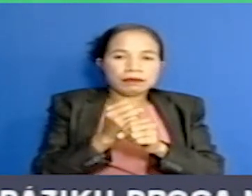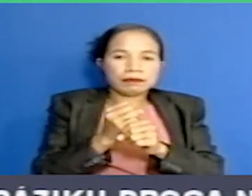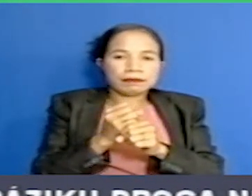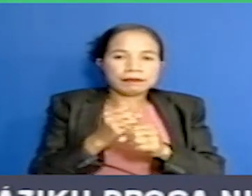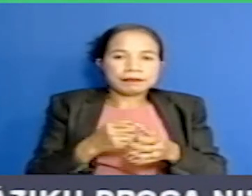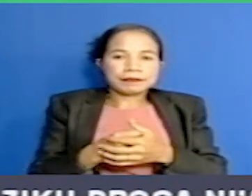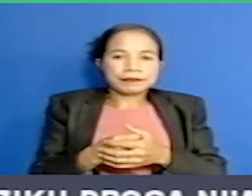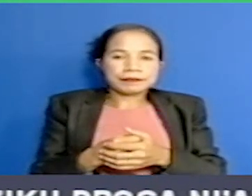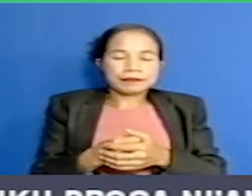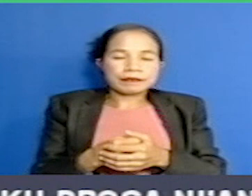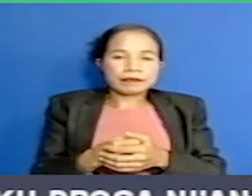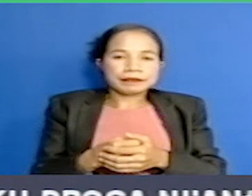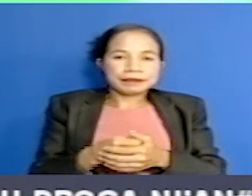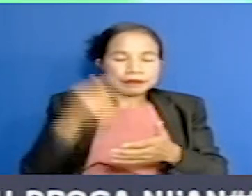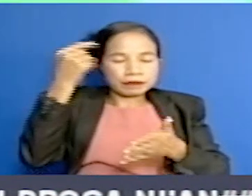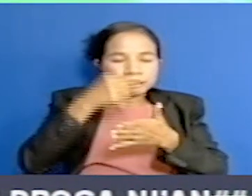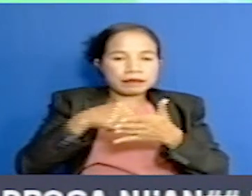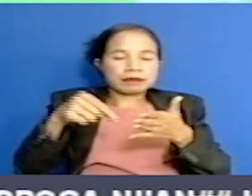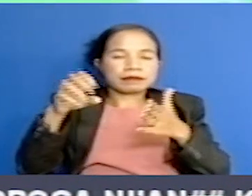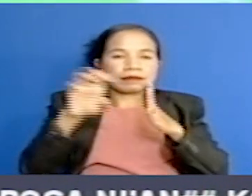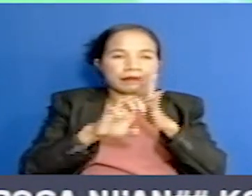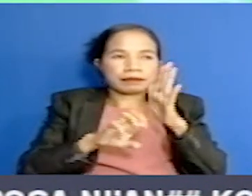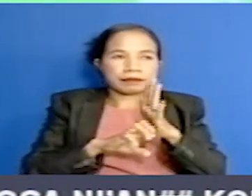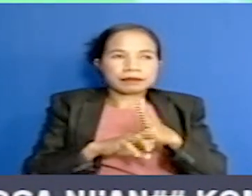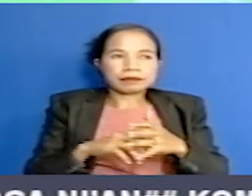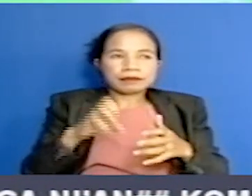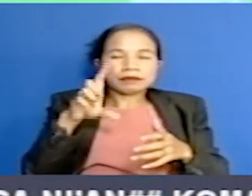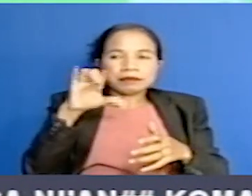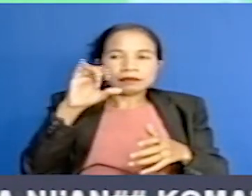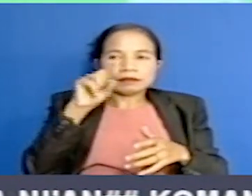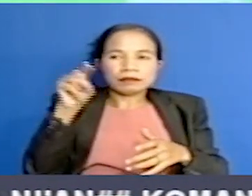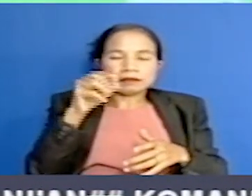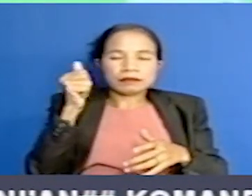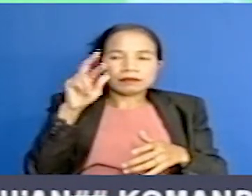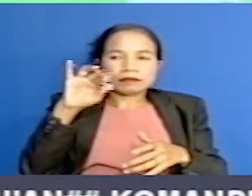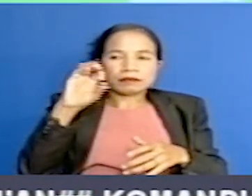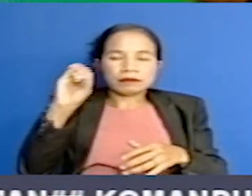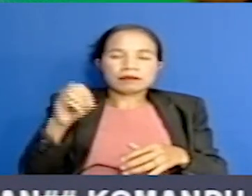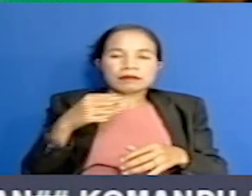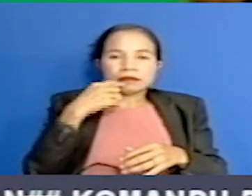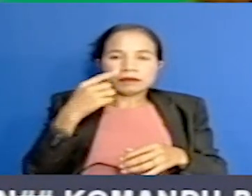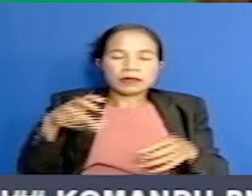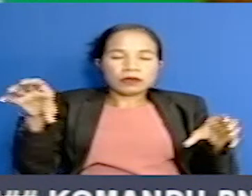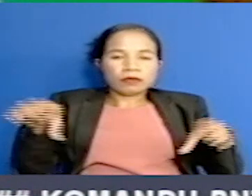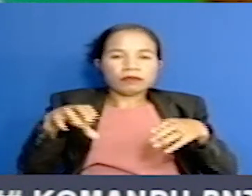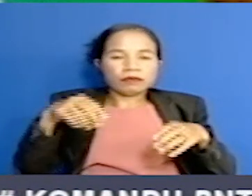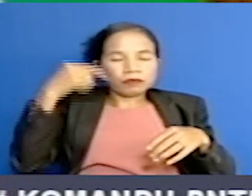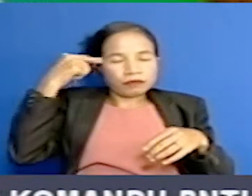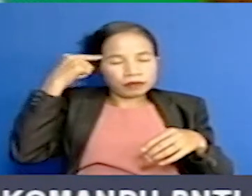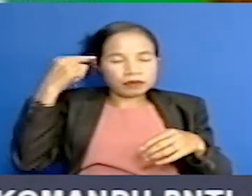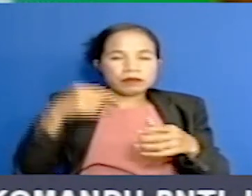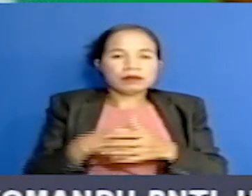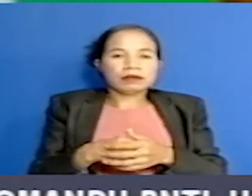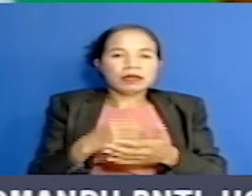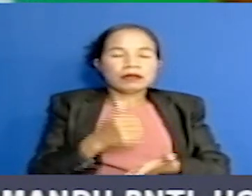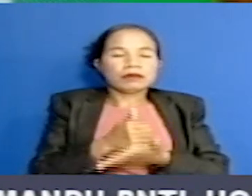narasa ba importação. Secretário Estado Cooperativa Elisário Ferreira Hateten, governo ne comitimento atu apoio ba grupo